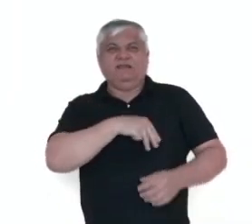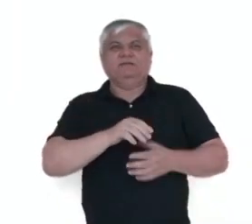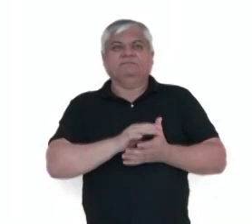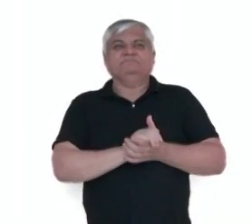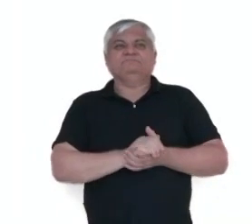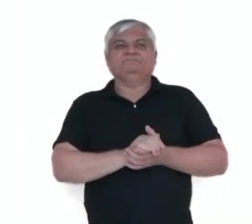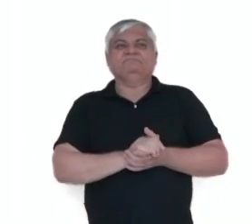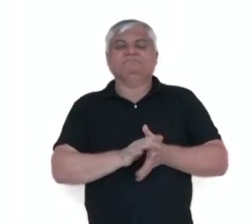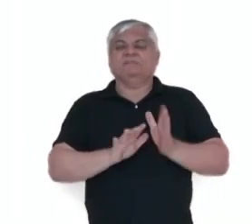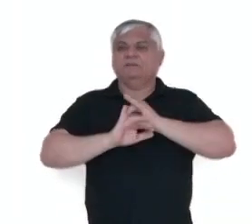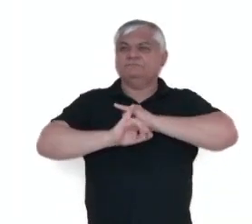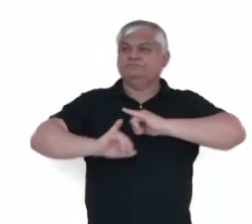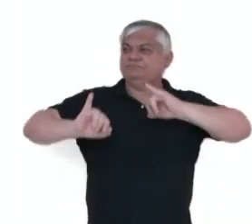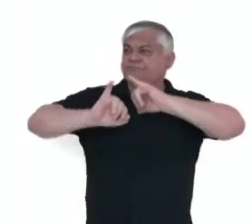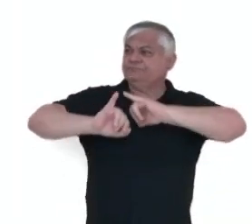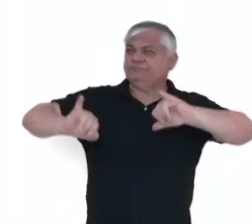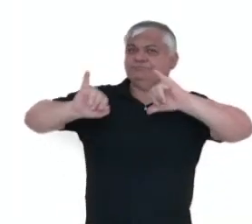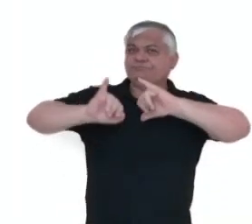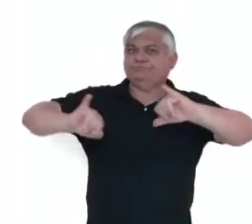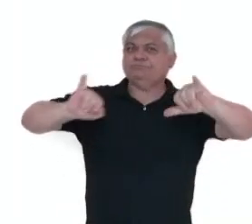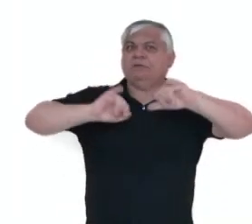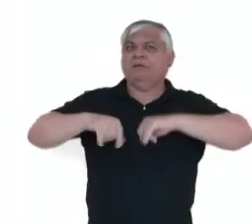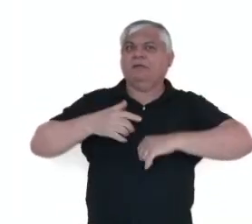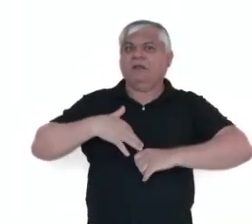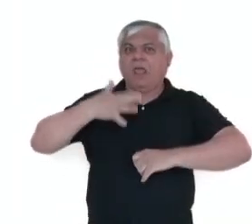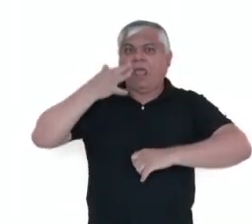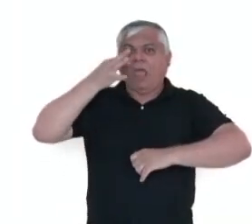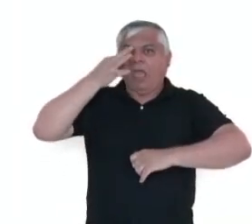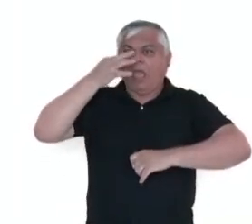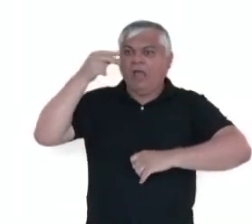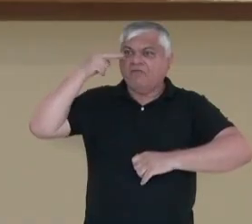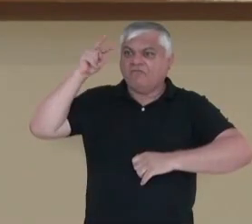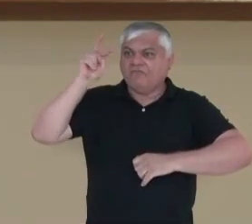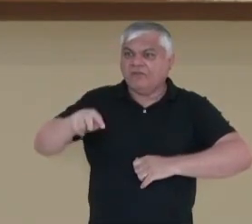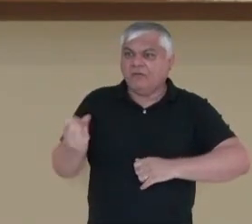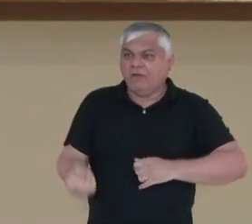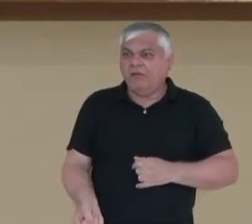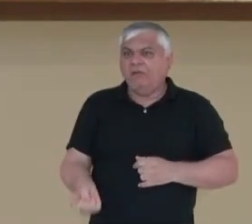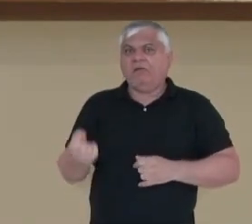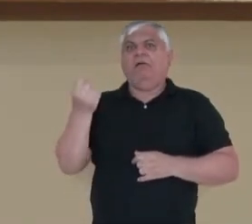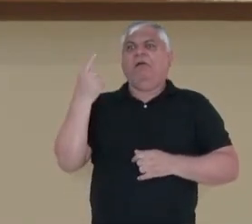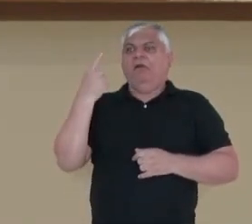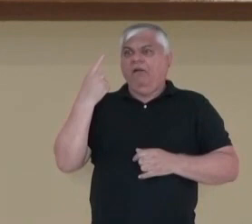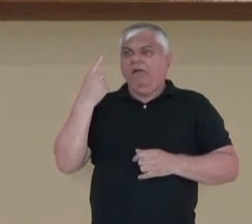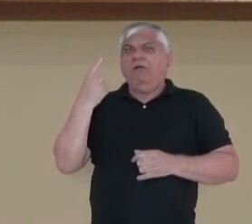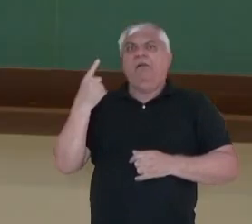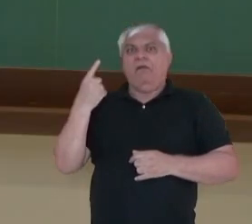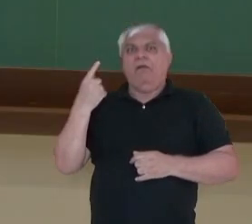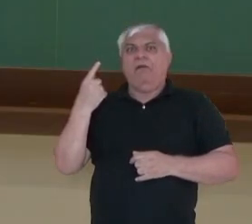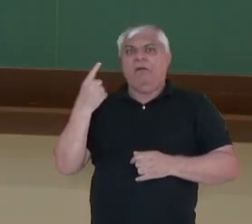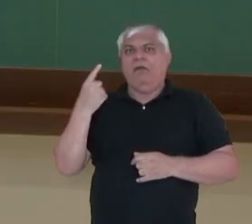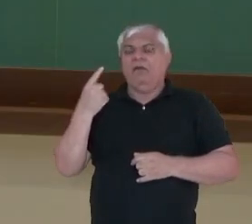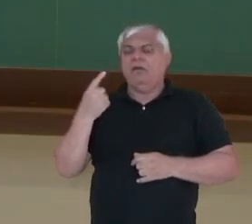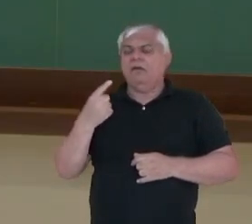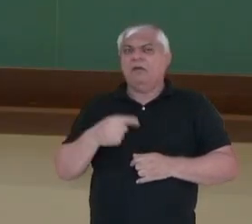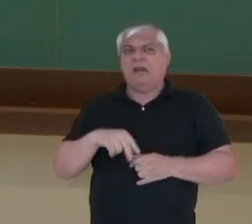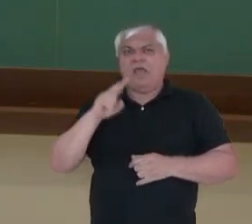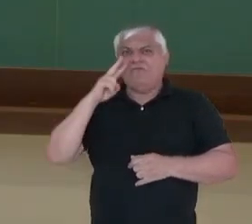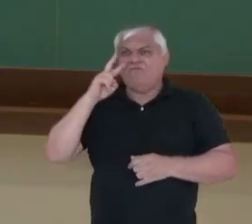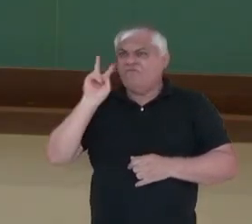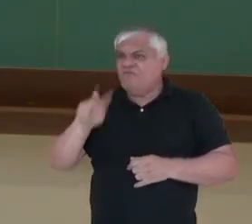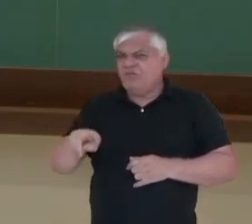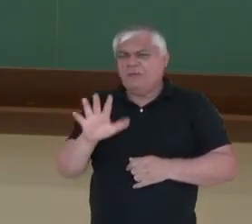divulgar os horrores que ela havia presenciado no Congo, vendo todas aquelas mortes. Foram milhares e milhares